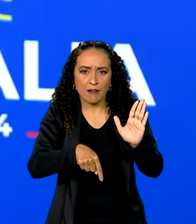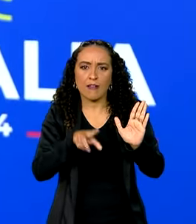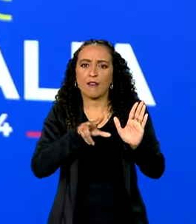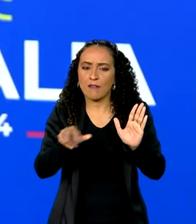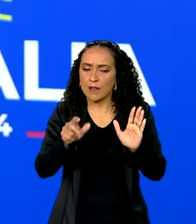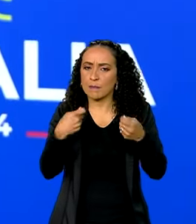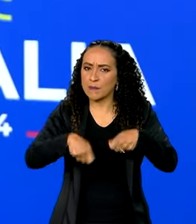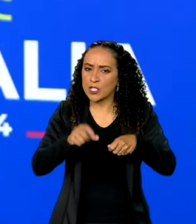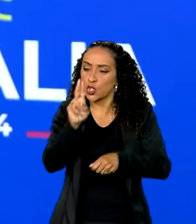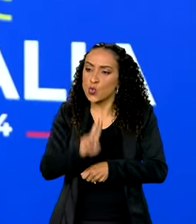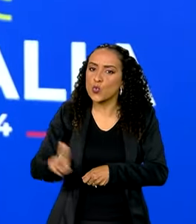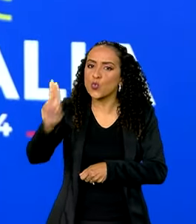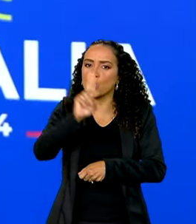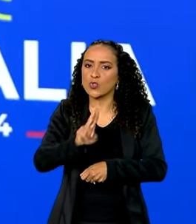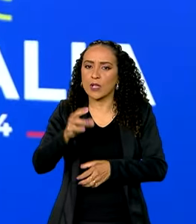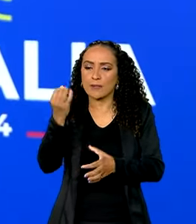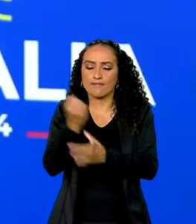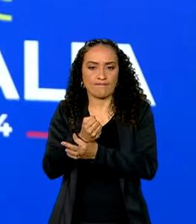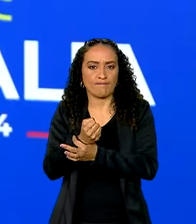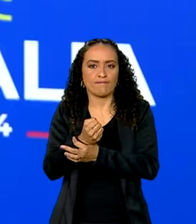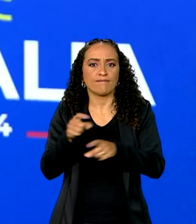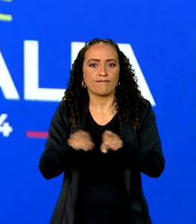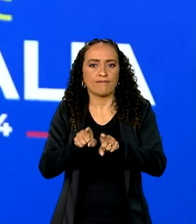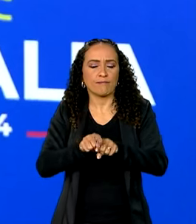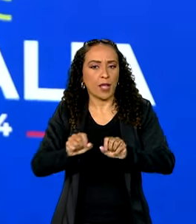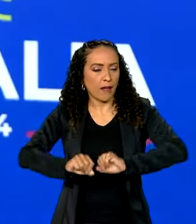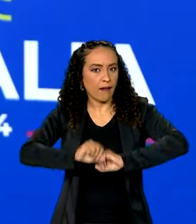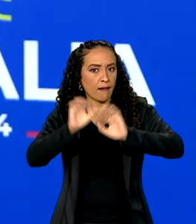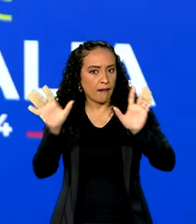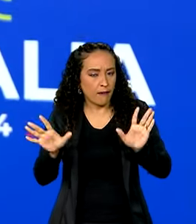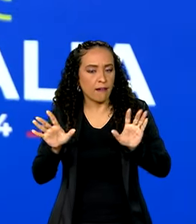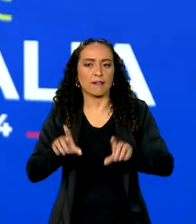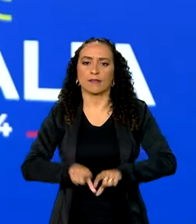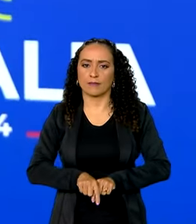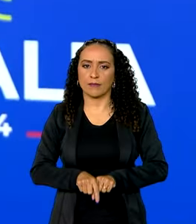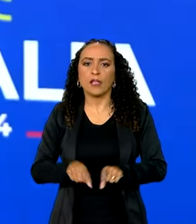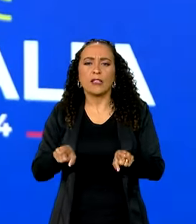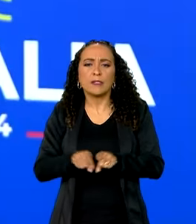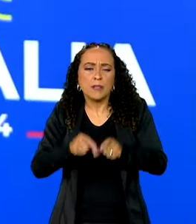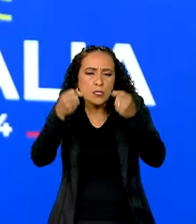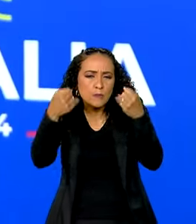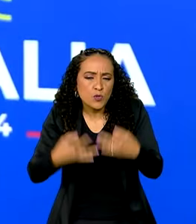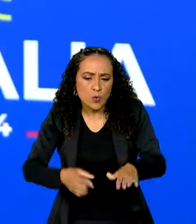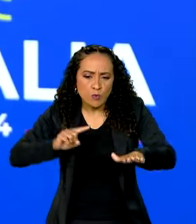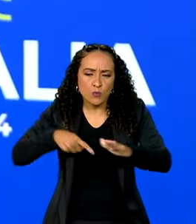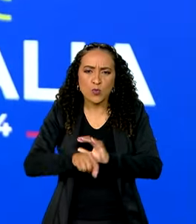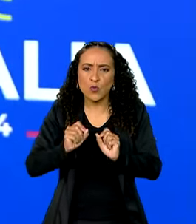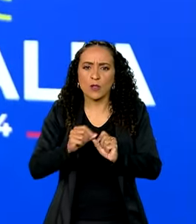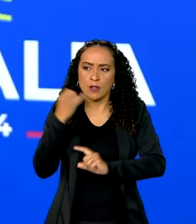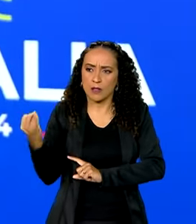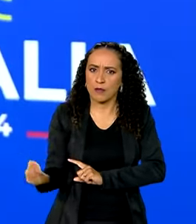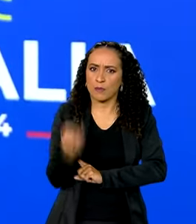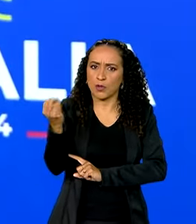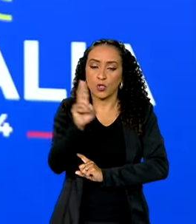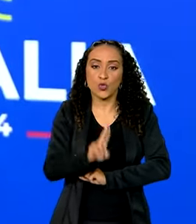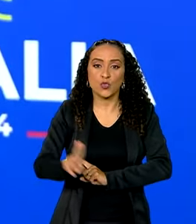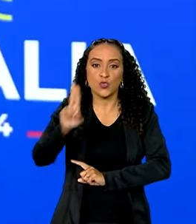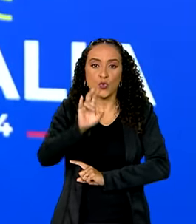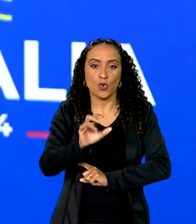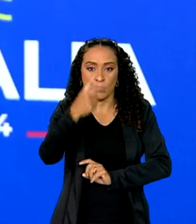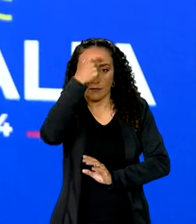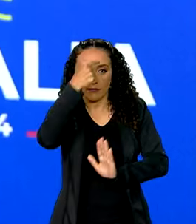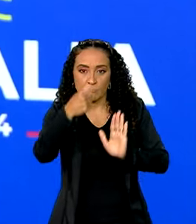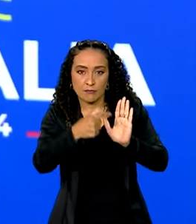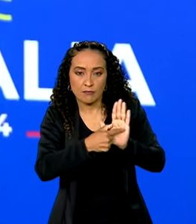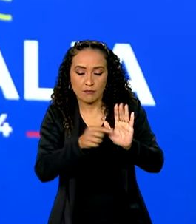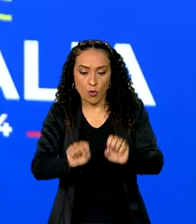ser usada de forma segura e transparente. Ele enfatizou a importância do uso da IA para